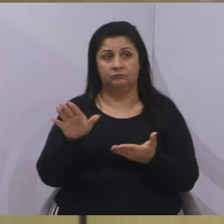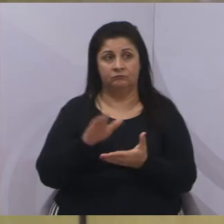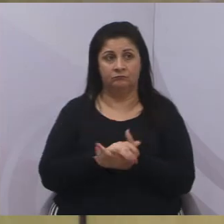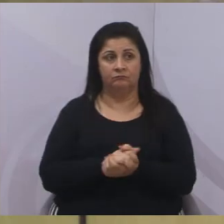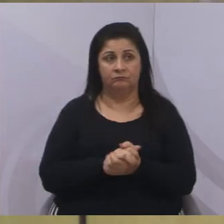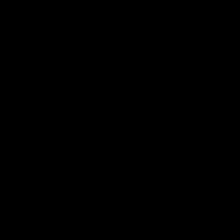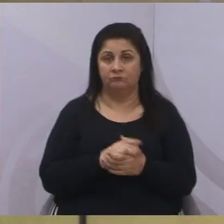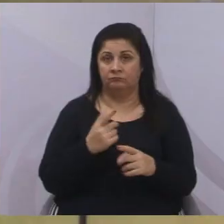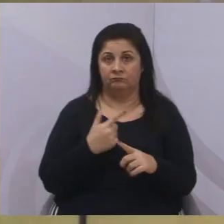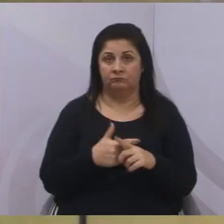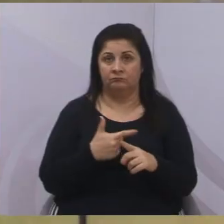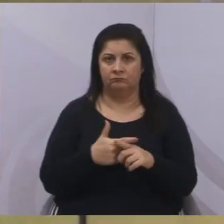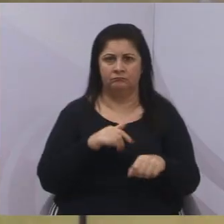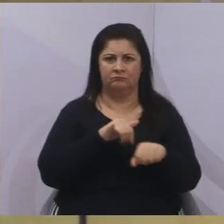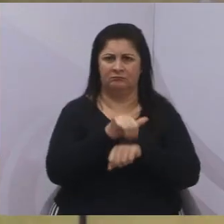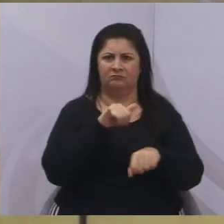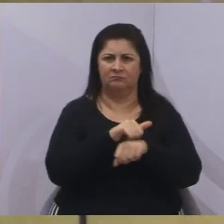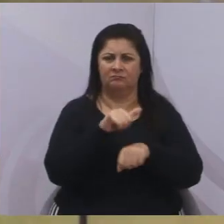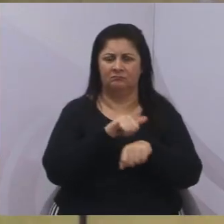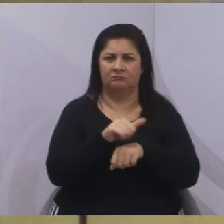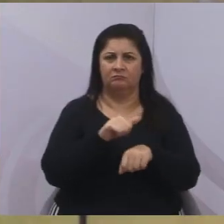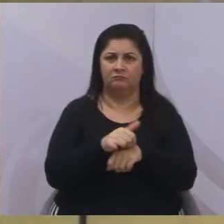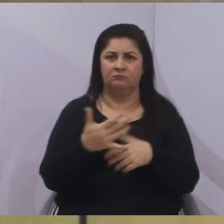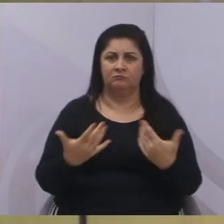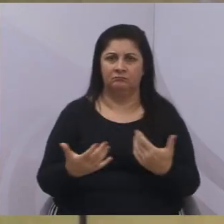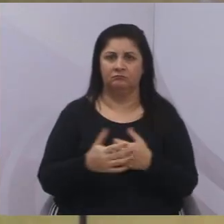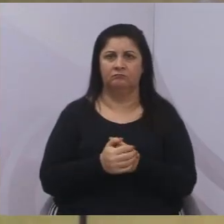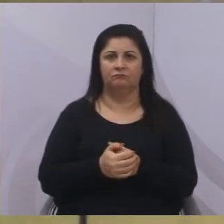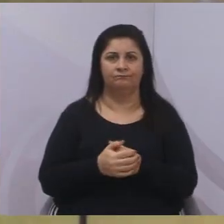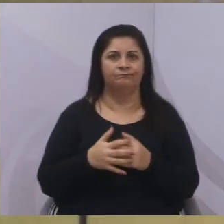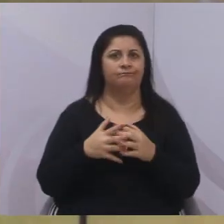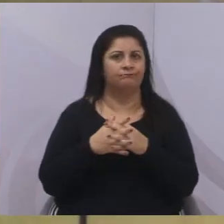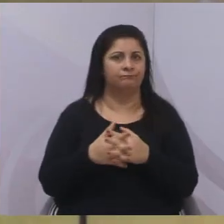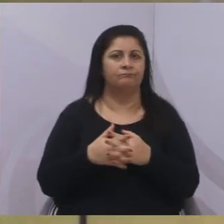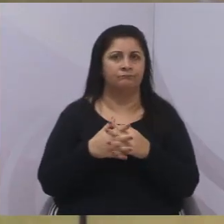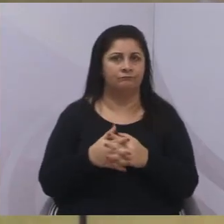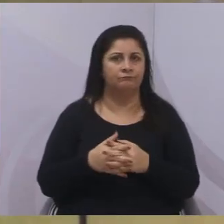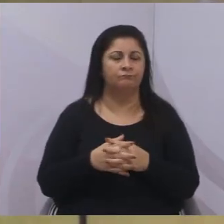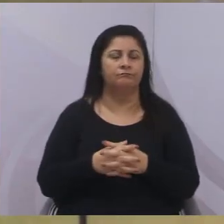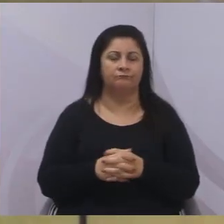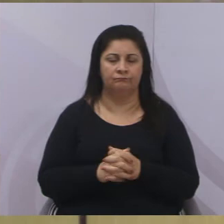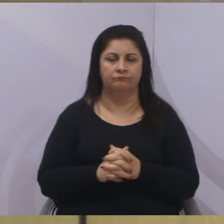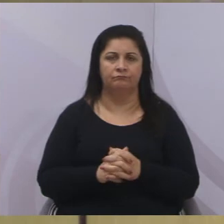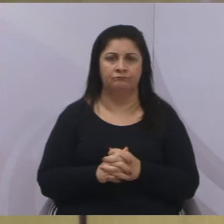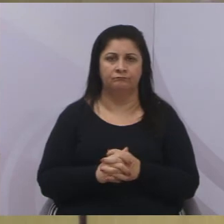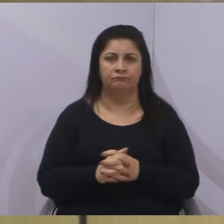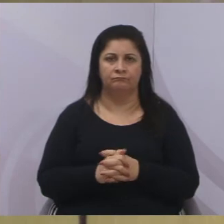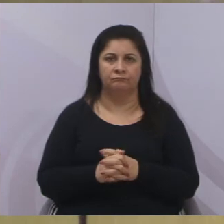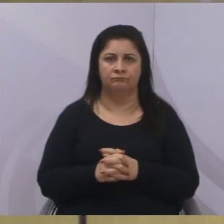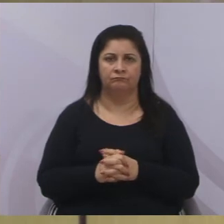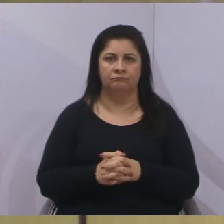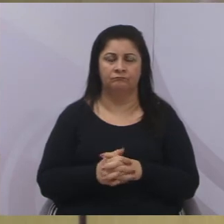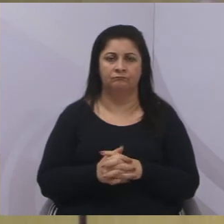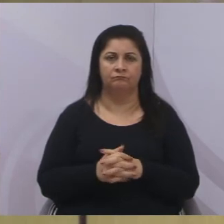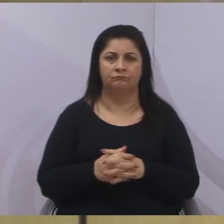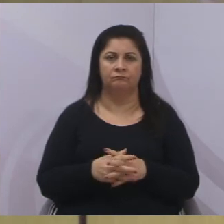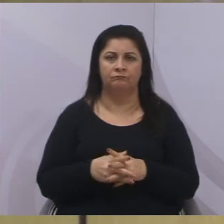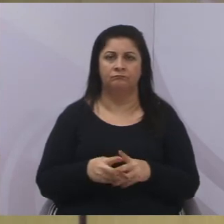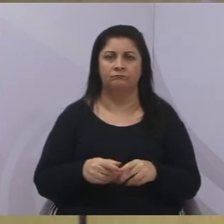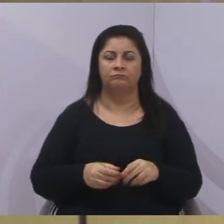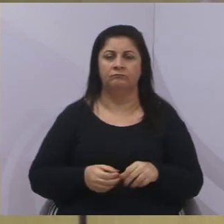porque faltavam muito e davam mais trabalho, vamos dizer assim, do que o atendimento propriamente